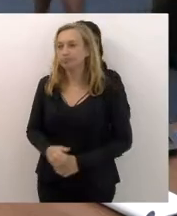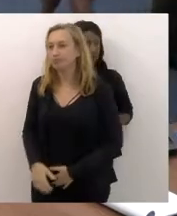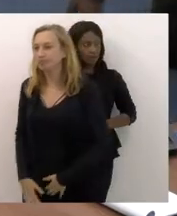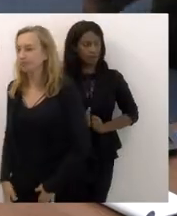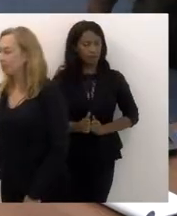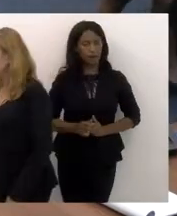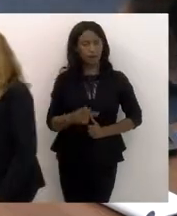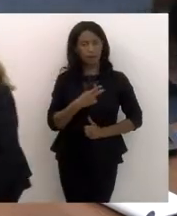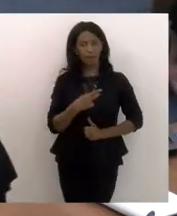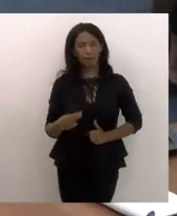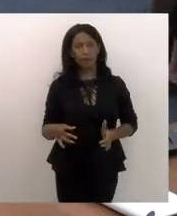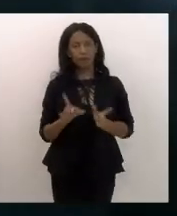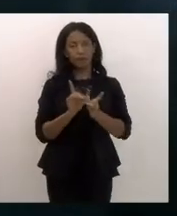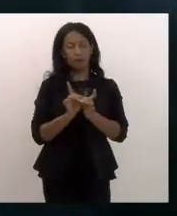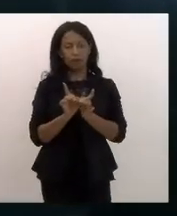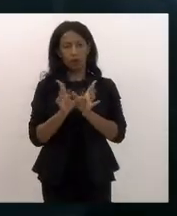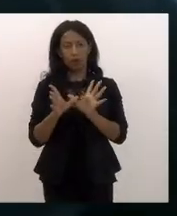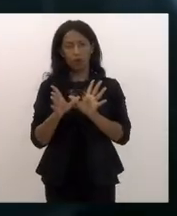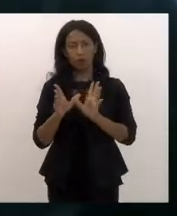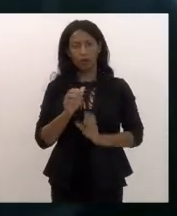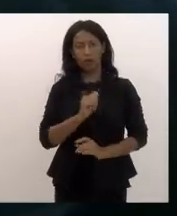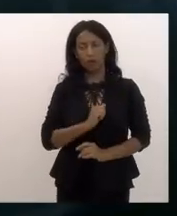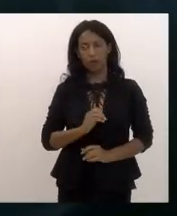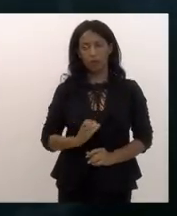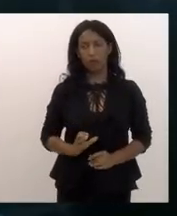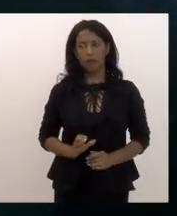Presidente democrático André Siciliano.